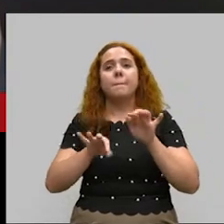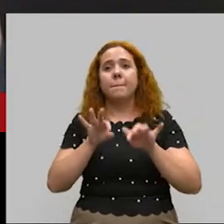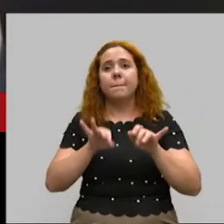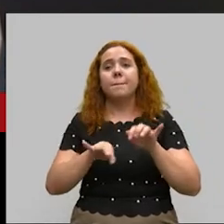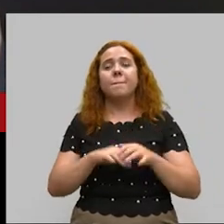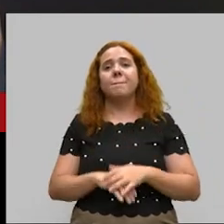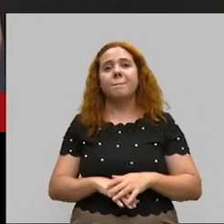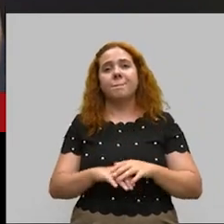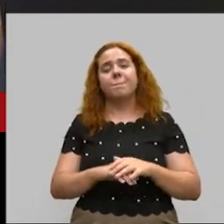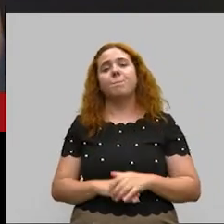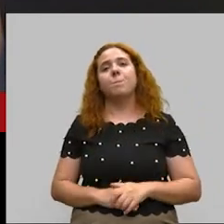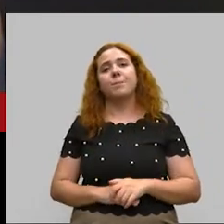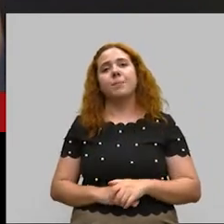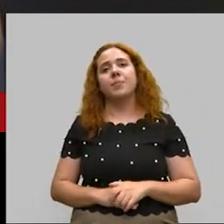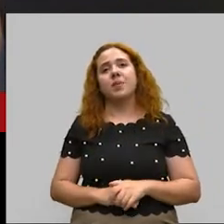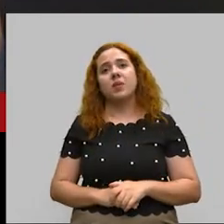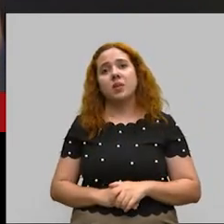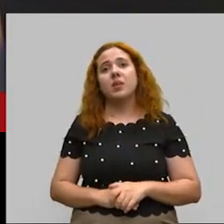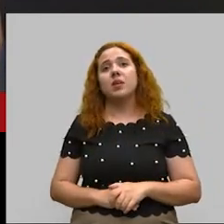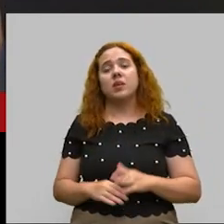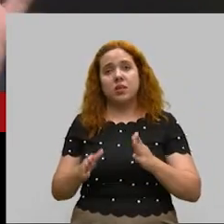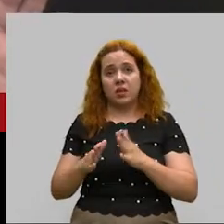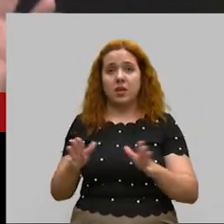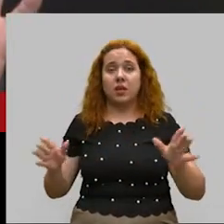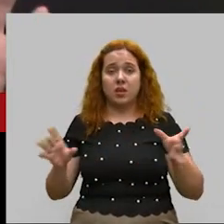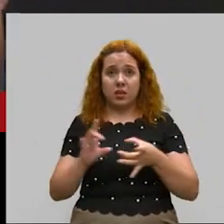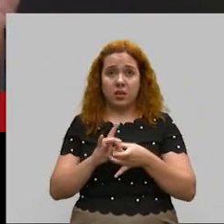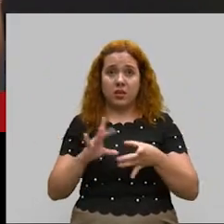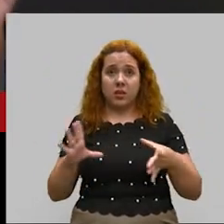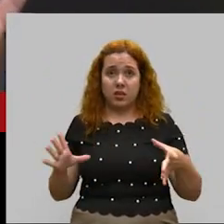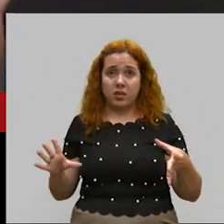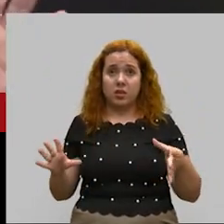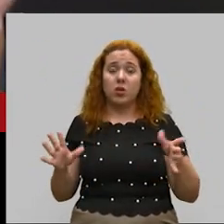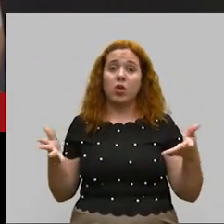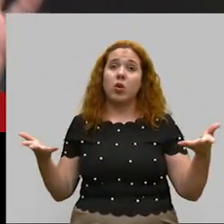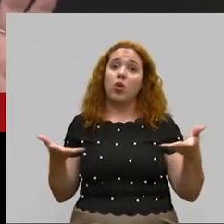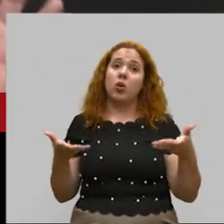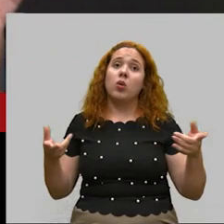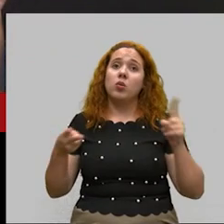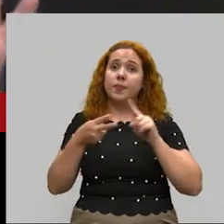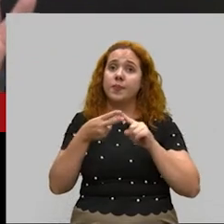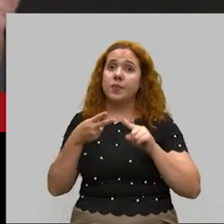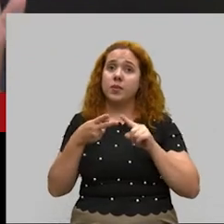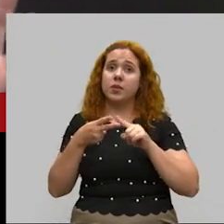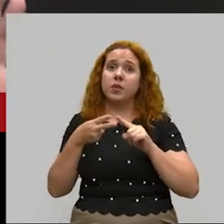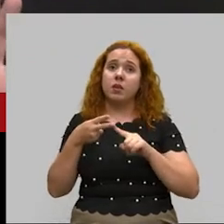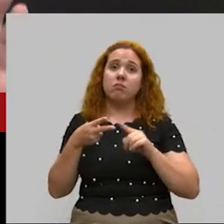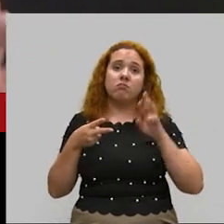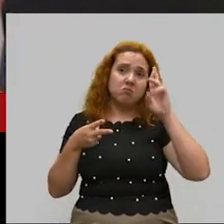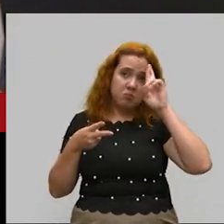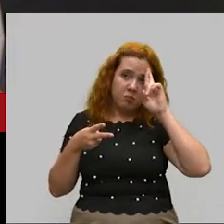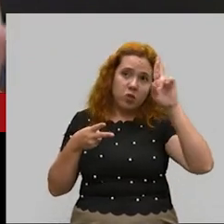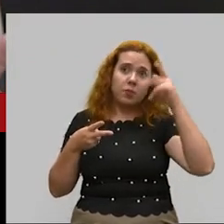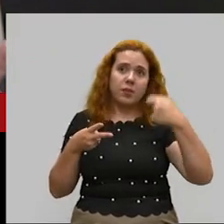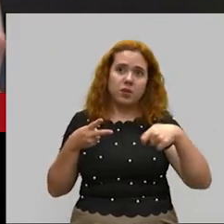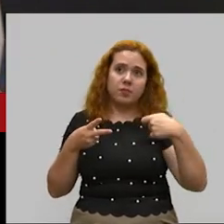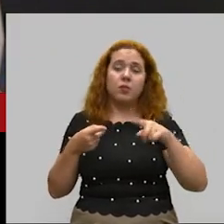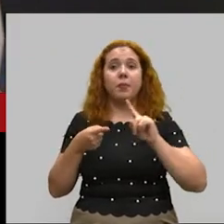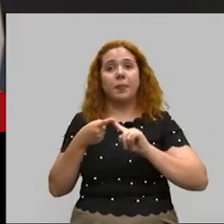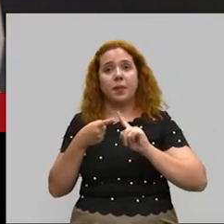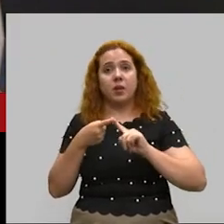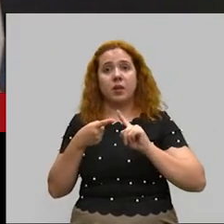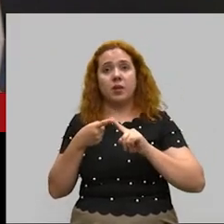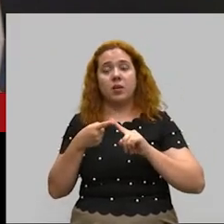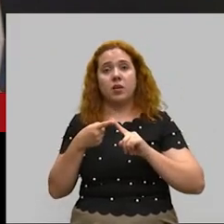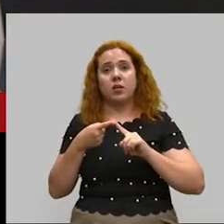disponível enquanto o debate acontece acho que a gente sai daqui com duas grandes responsabilidades uma é